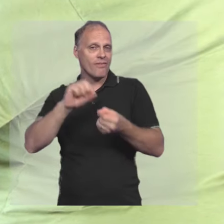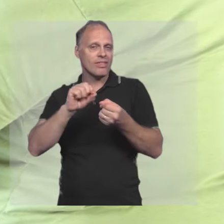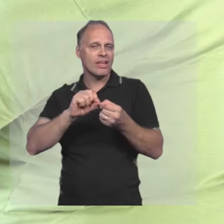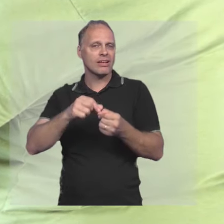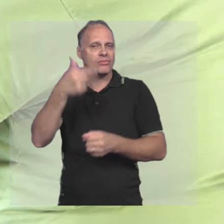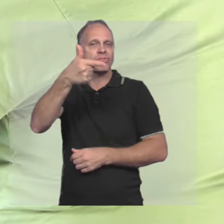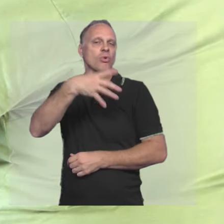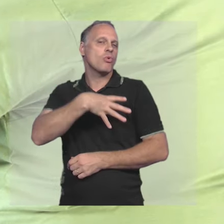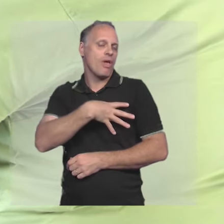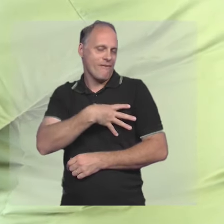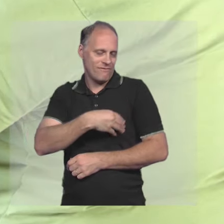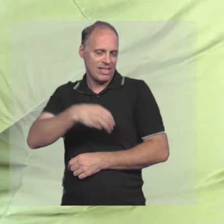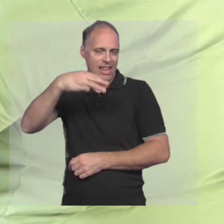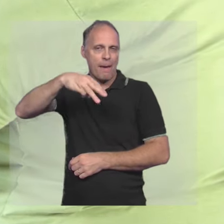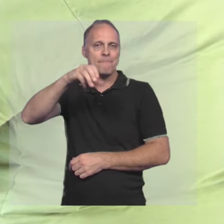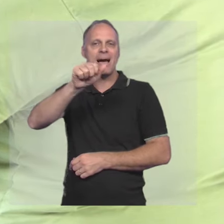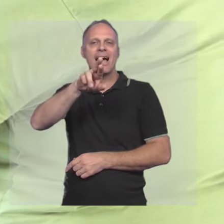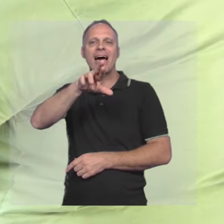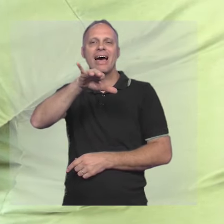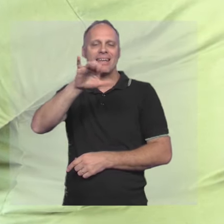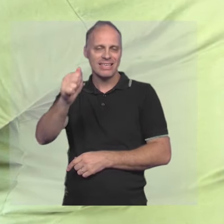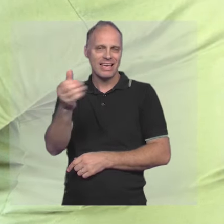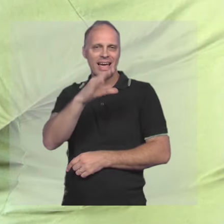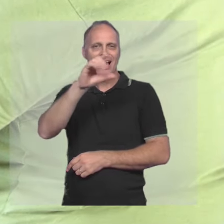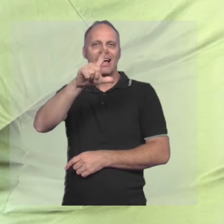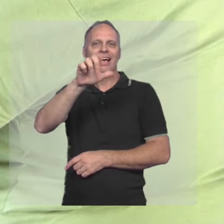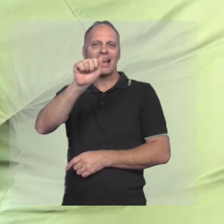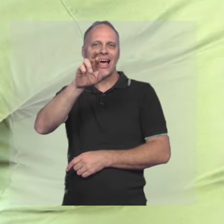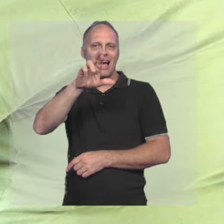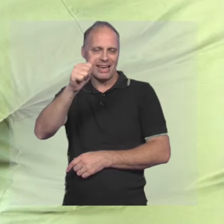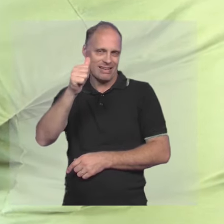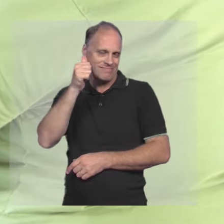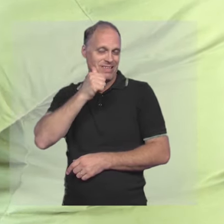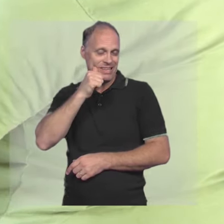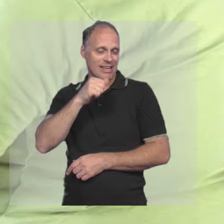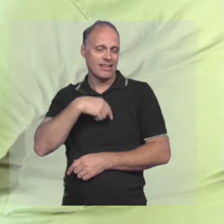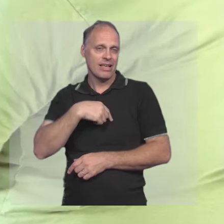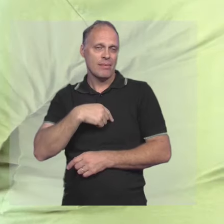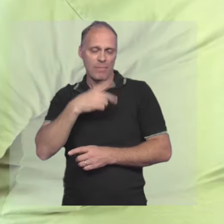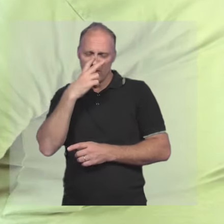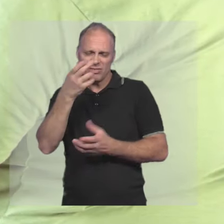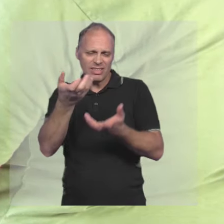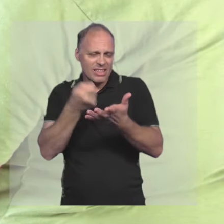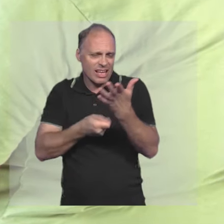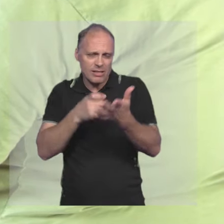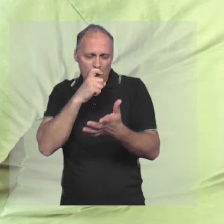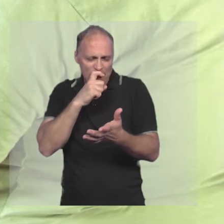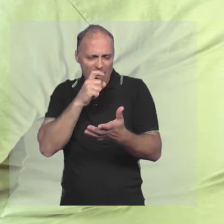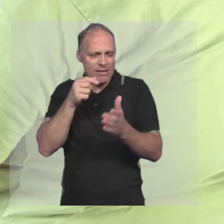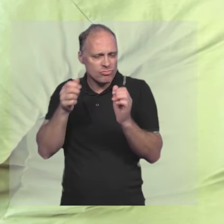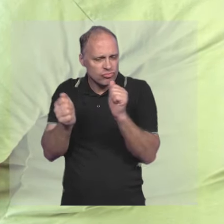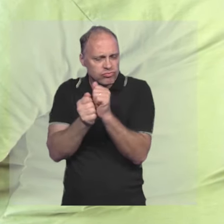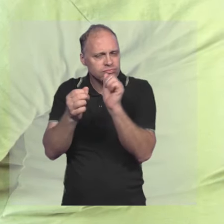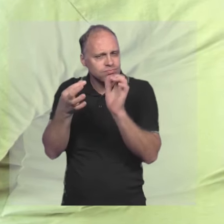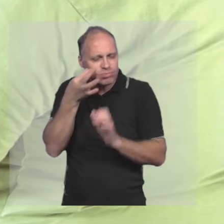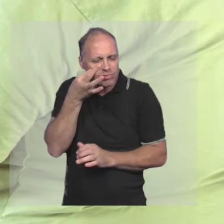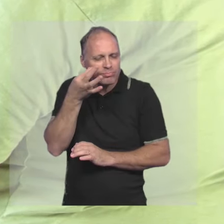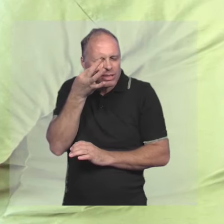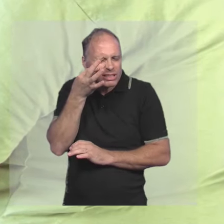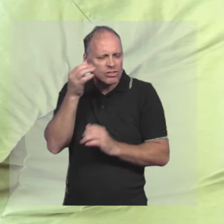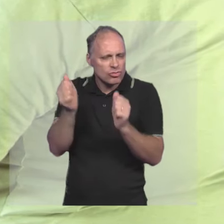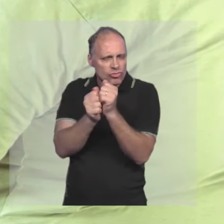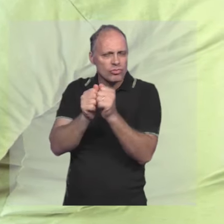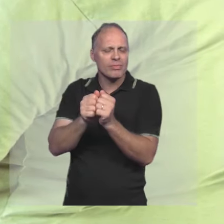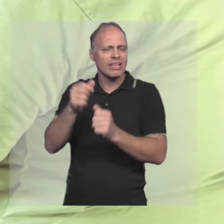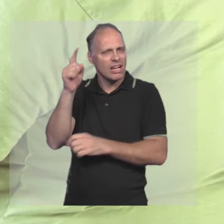a Maria Clara, e por mais que eu tentasse ser um pai presente com a Duda, aquela rotina de tu não ter